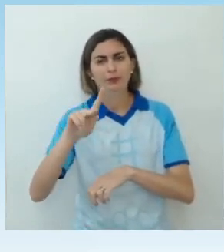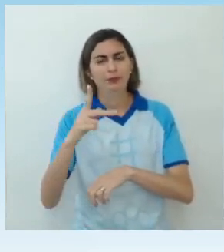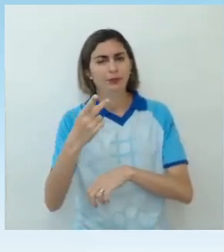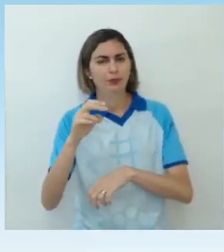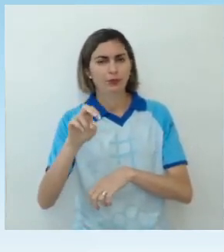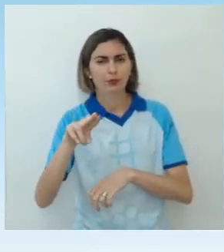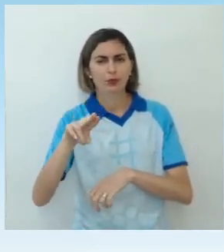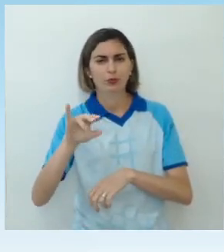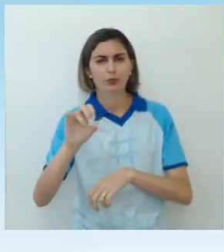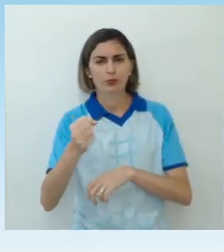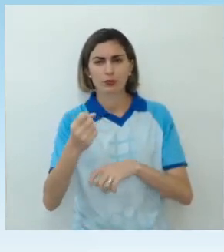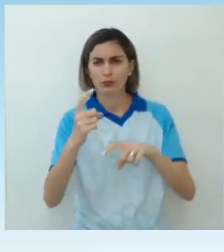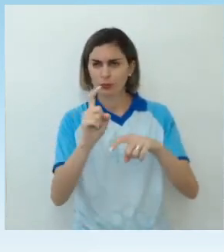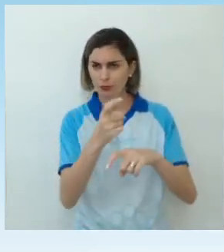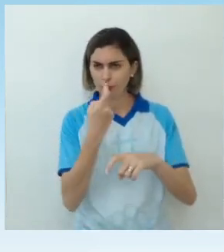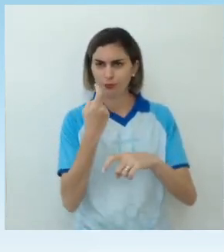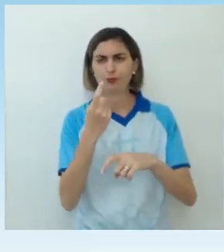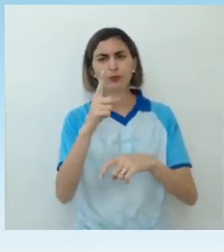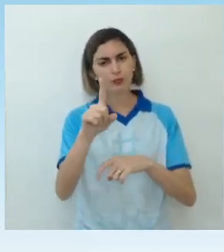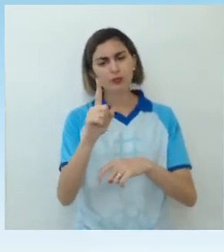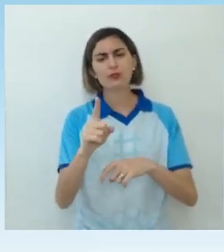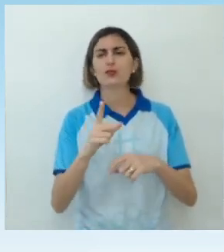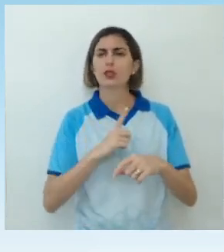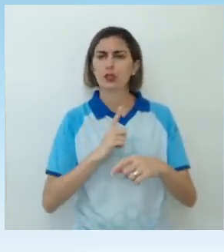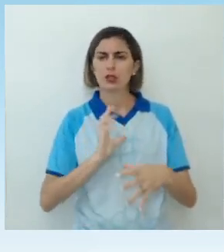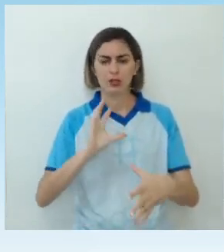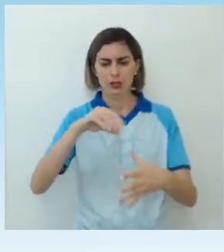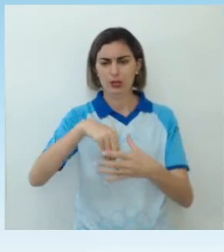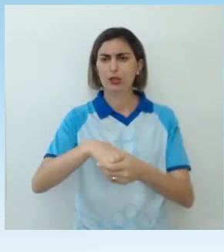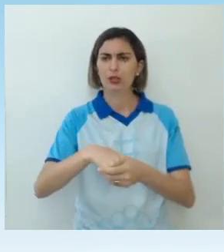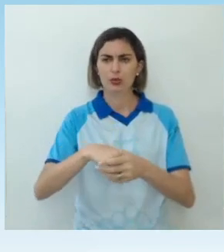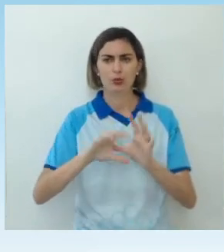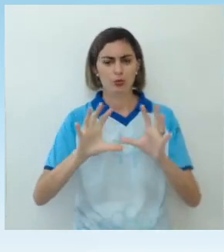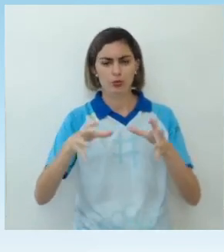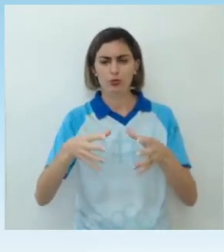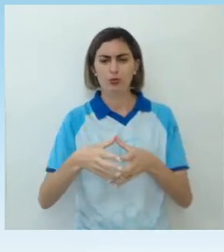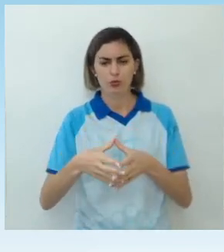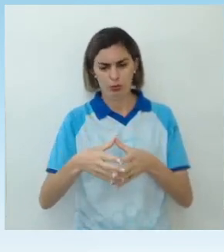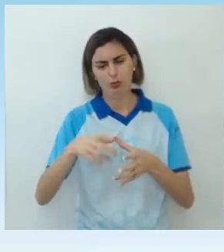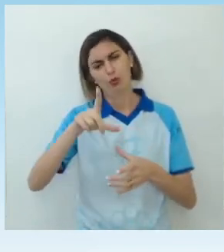arrênios X, ele automaticamente está dentro do conjunto de